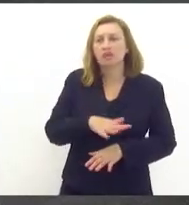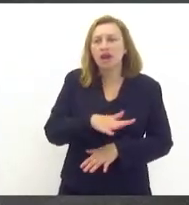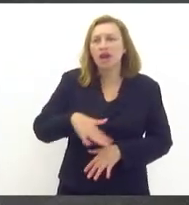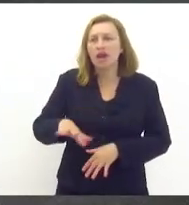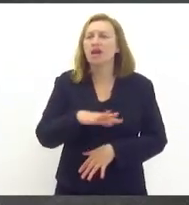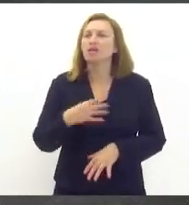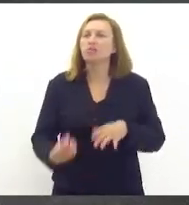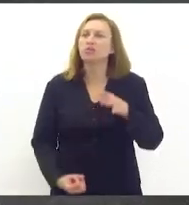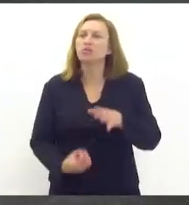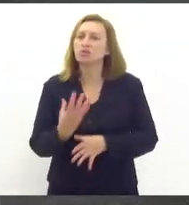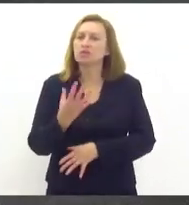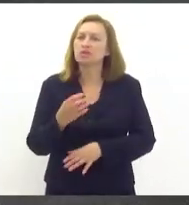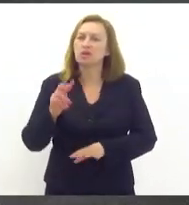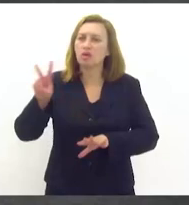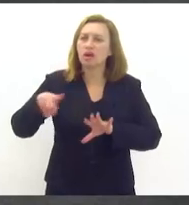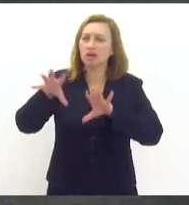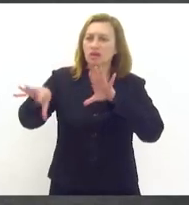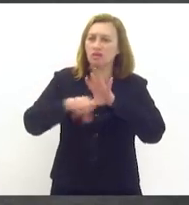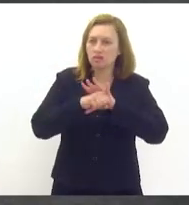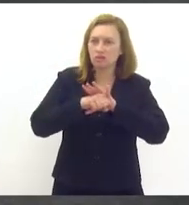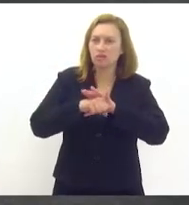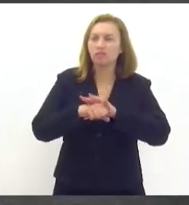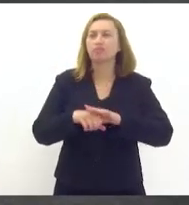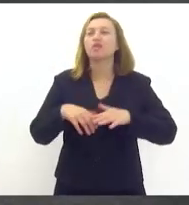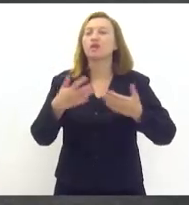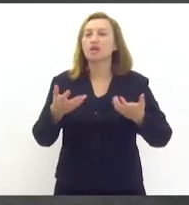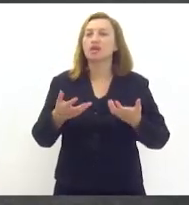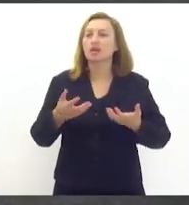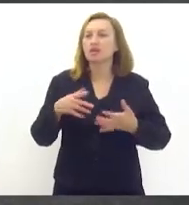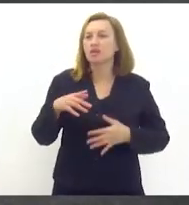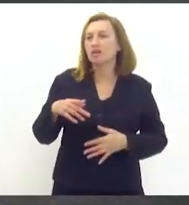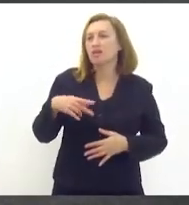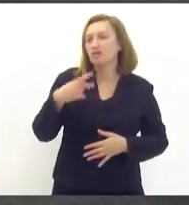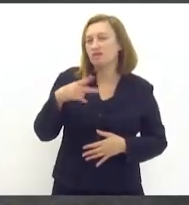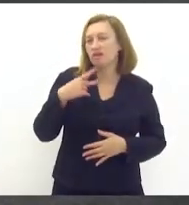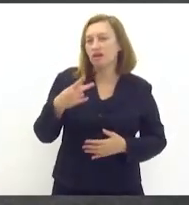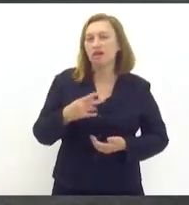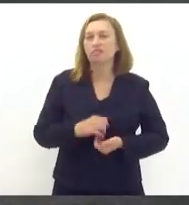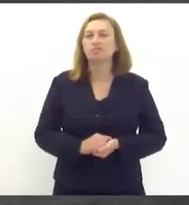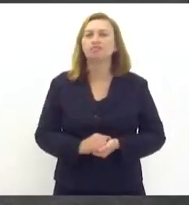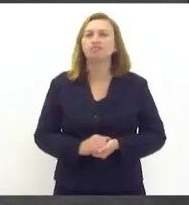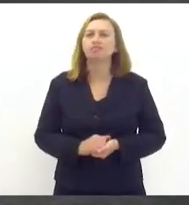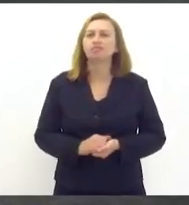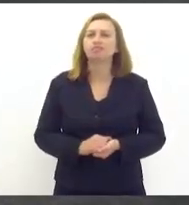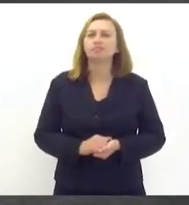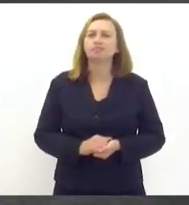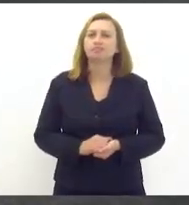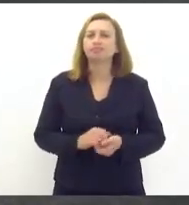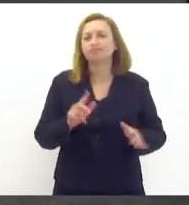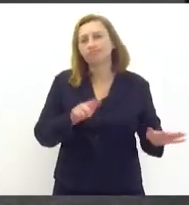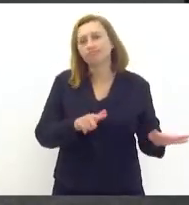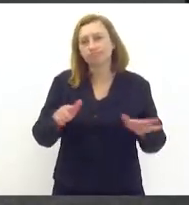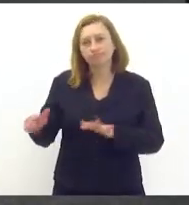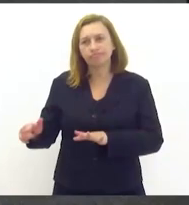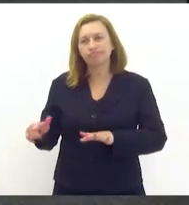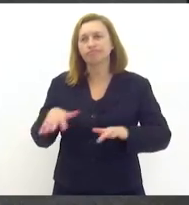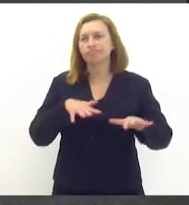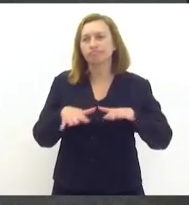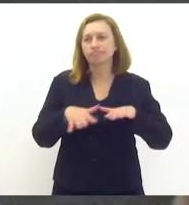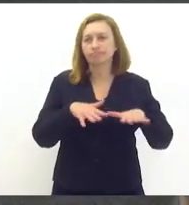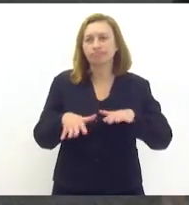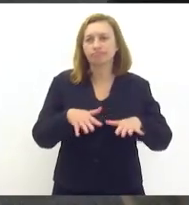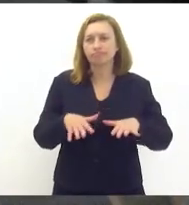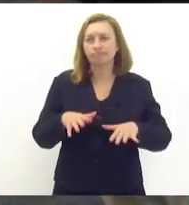audiovisual sobretudo audiovisual independente queria fazer Breves pontuações nessa semana mesmo nós mobilizamos